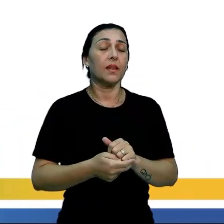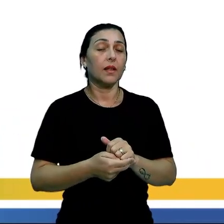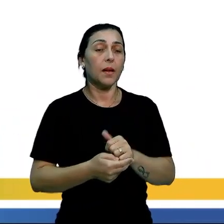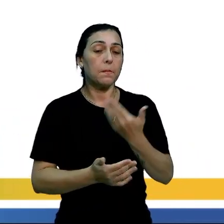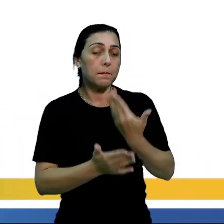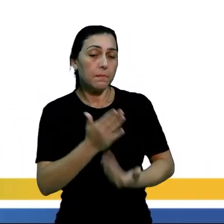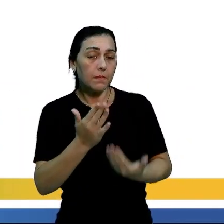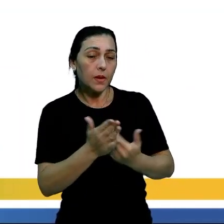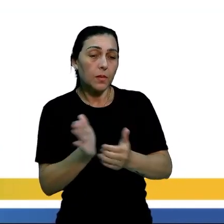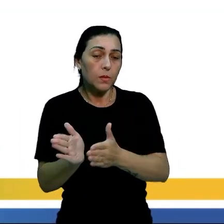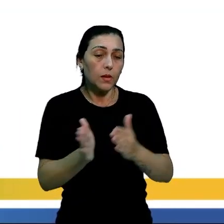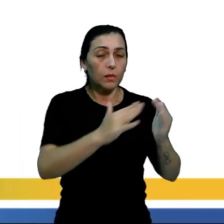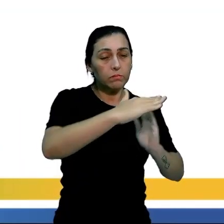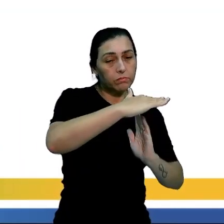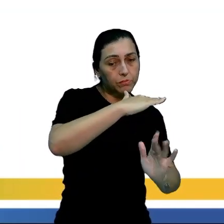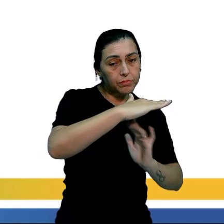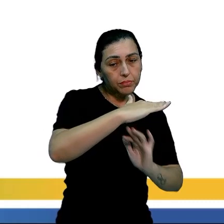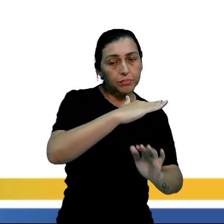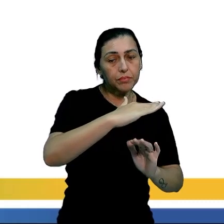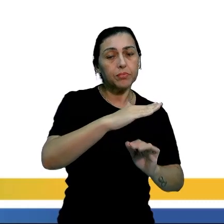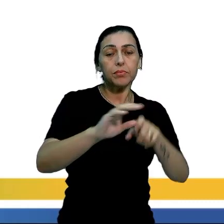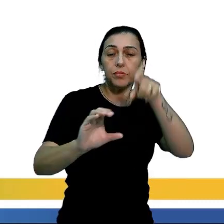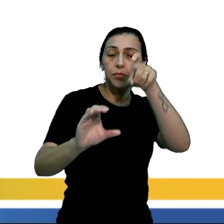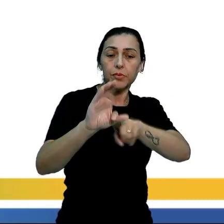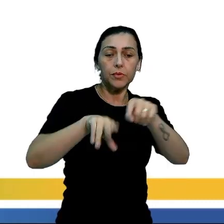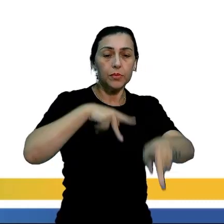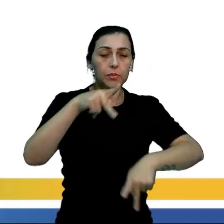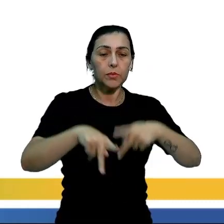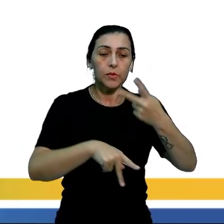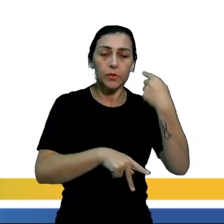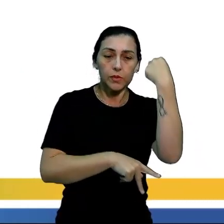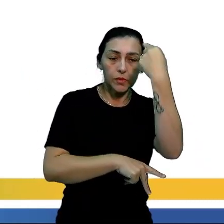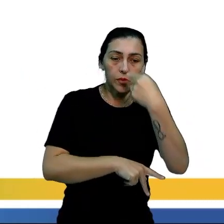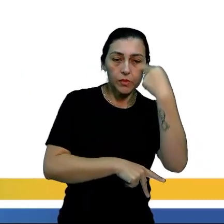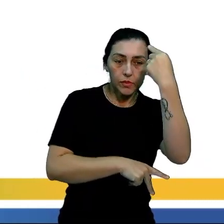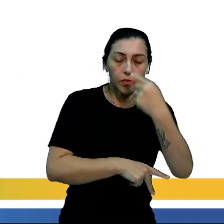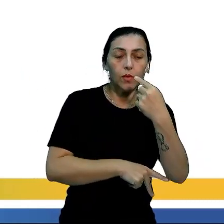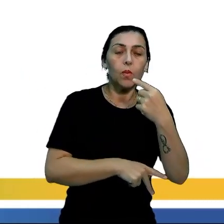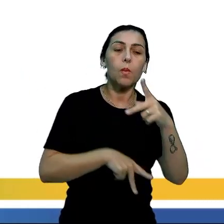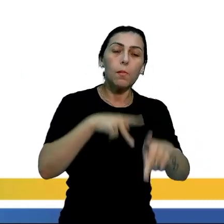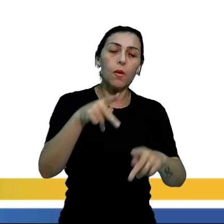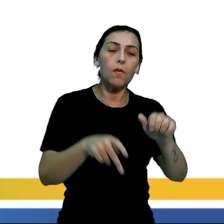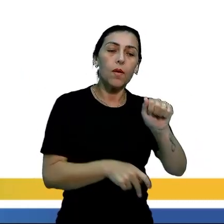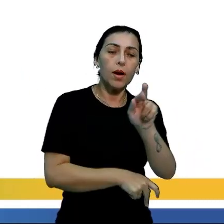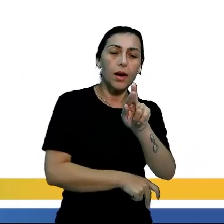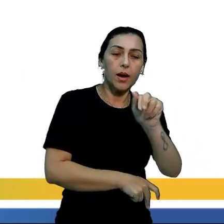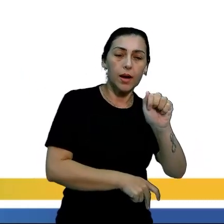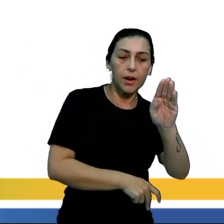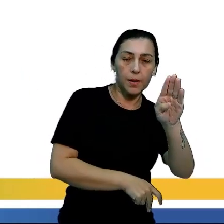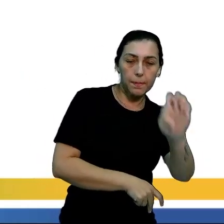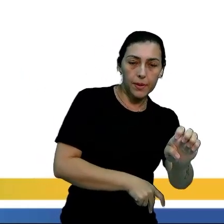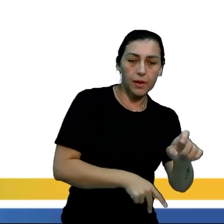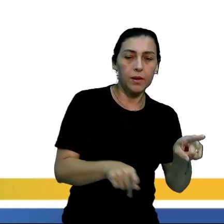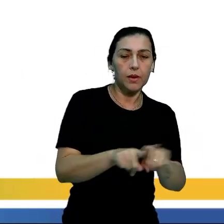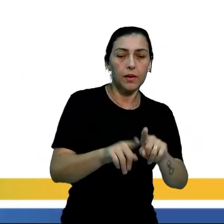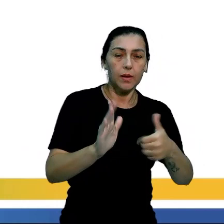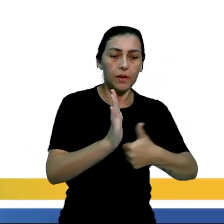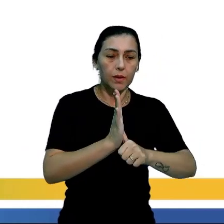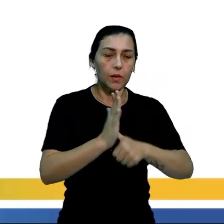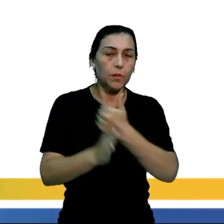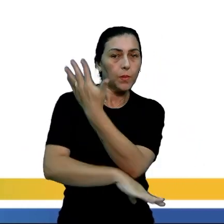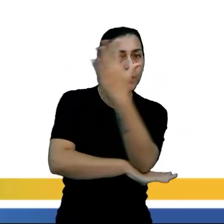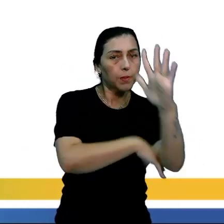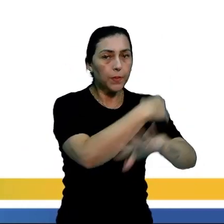o processo de imigração, da dívida do povo espanhol para com o povo árabe ou de sua identificação com os elementos da